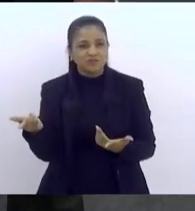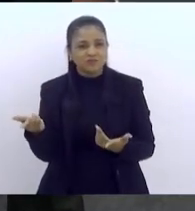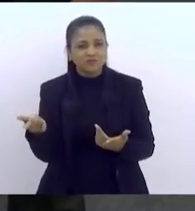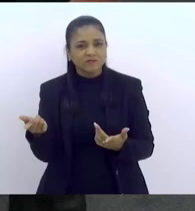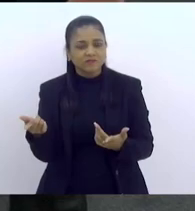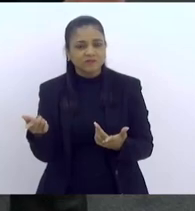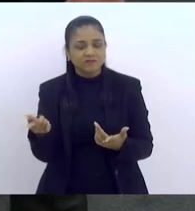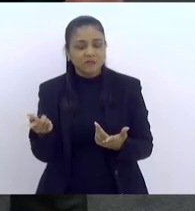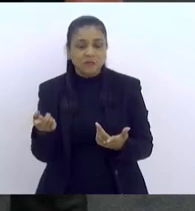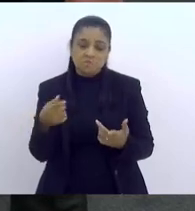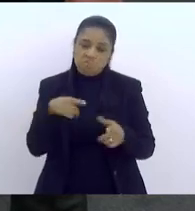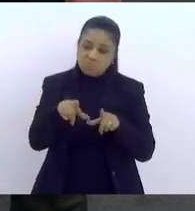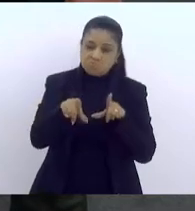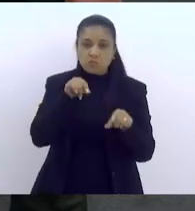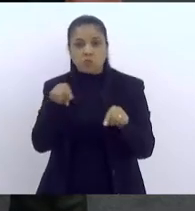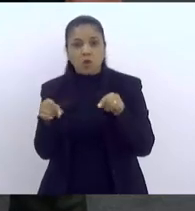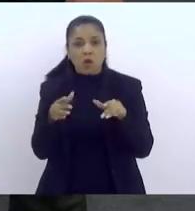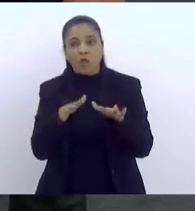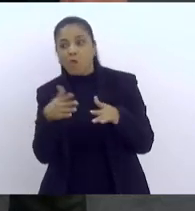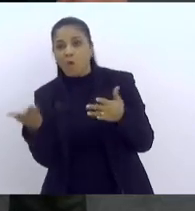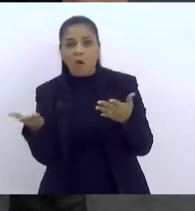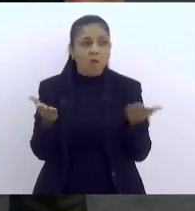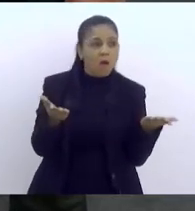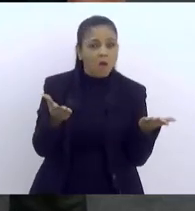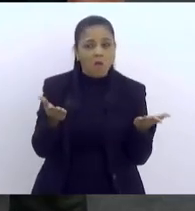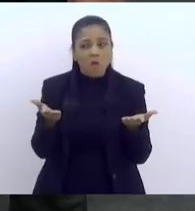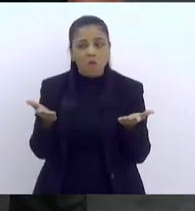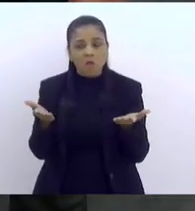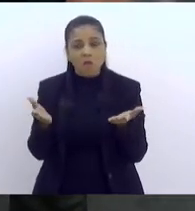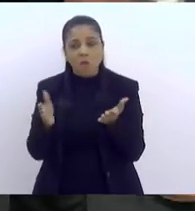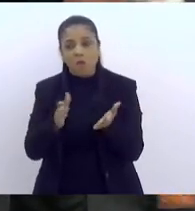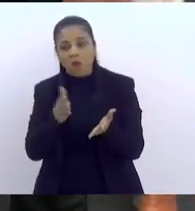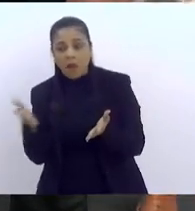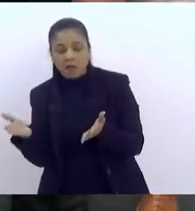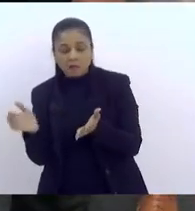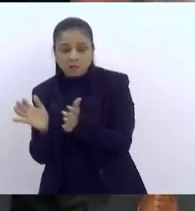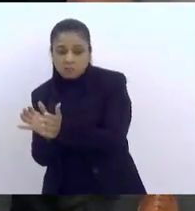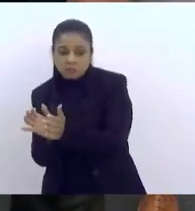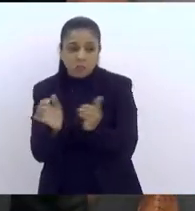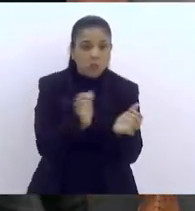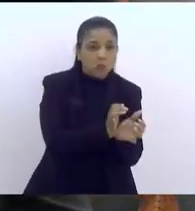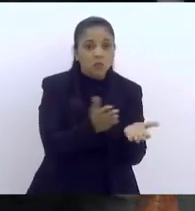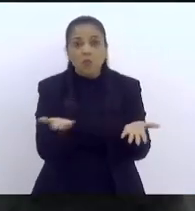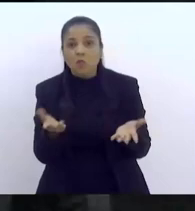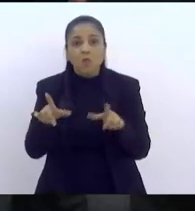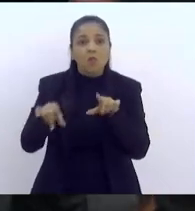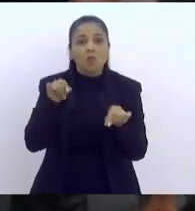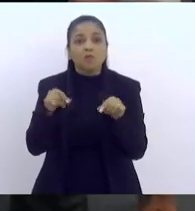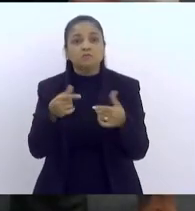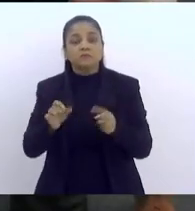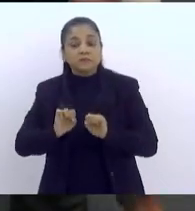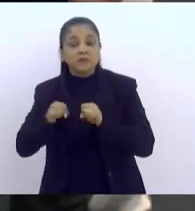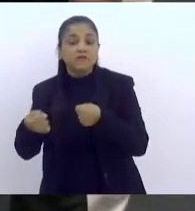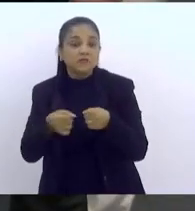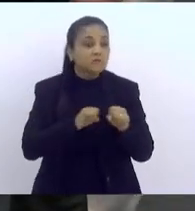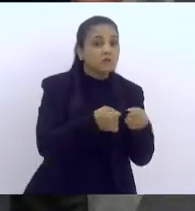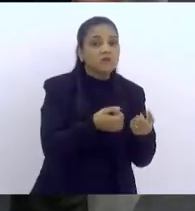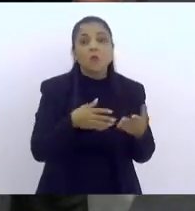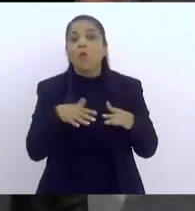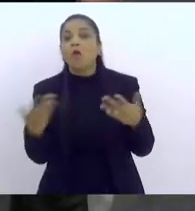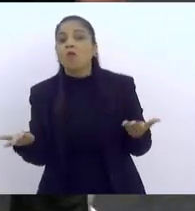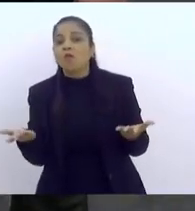lado ele está. Tá? Eu também me coloco aqui pedindo verificação. Eu também